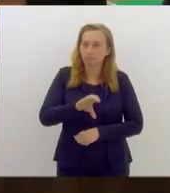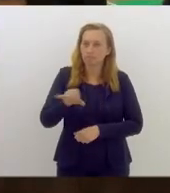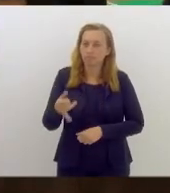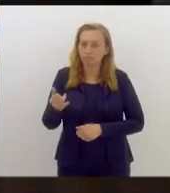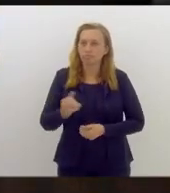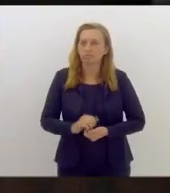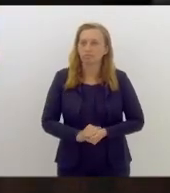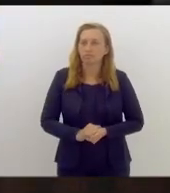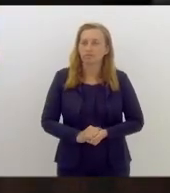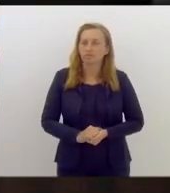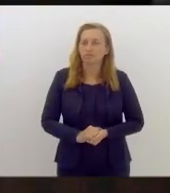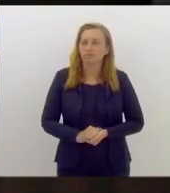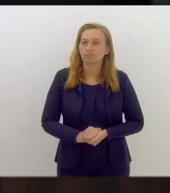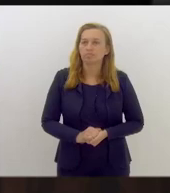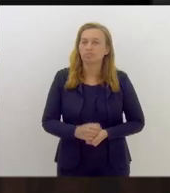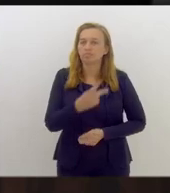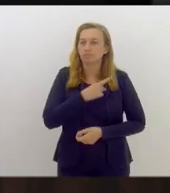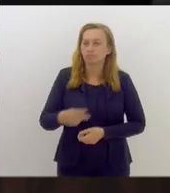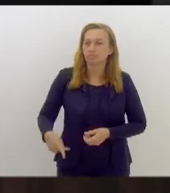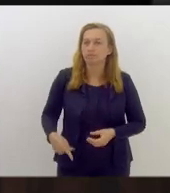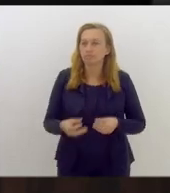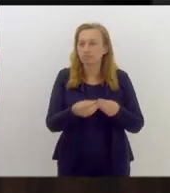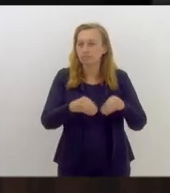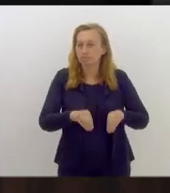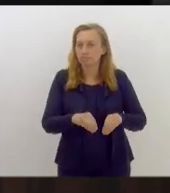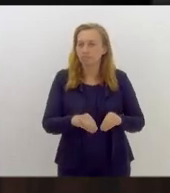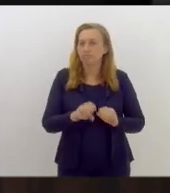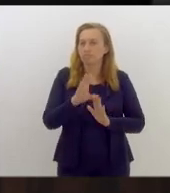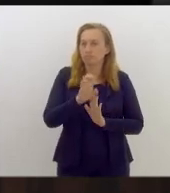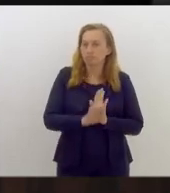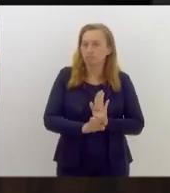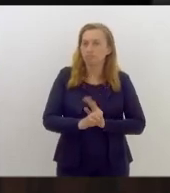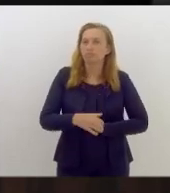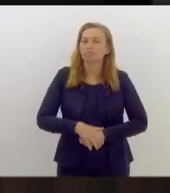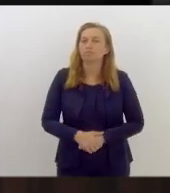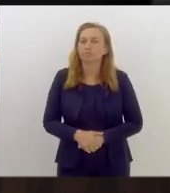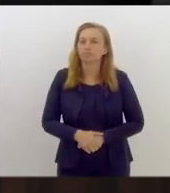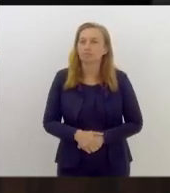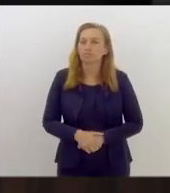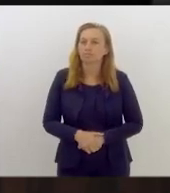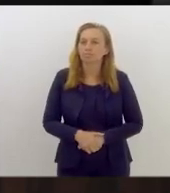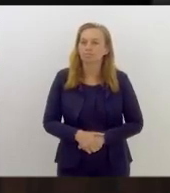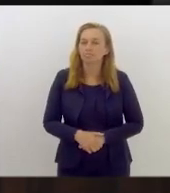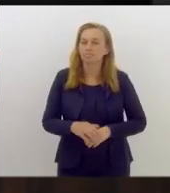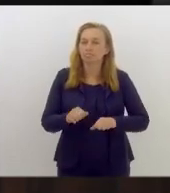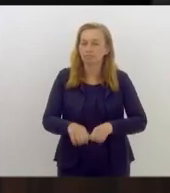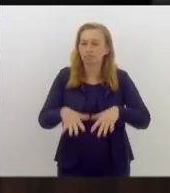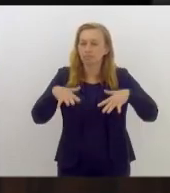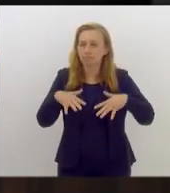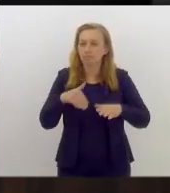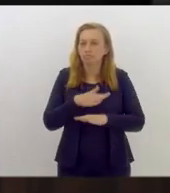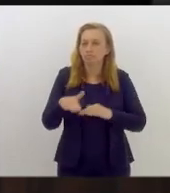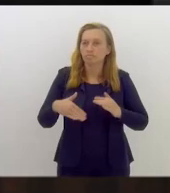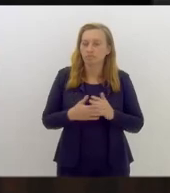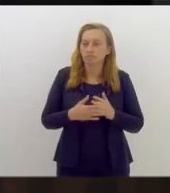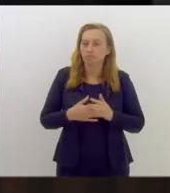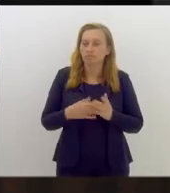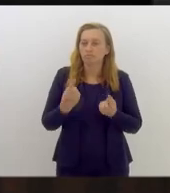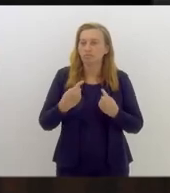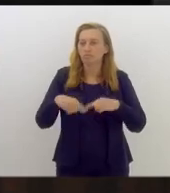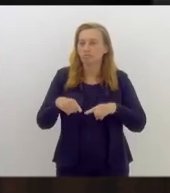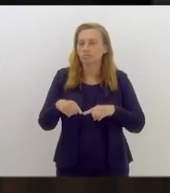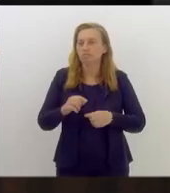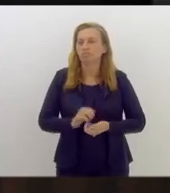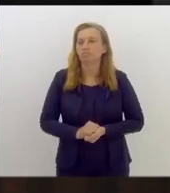está a presidência declara prejudicada a emenda, as emendas de plenários, porque todos os pareceres foram